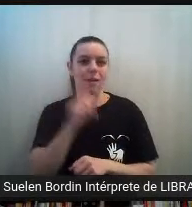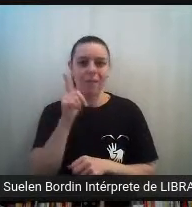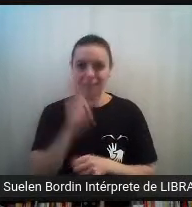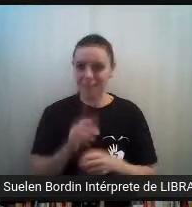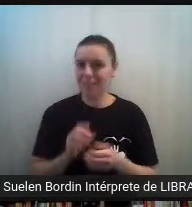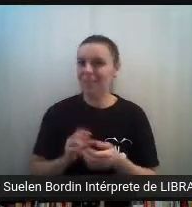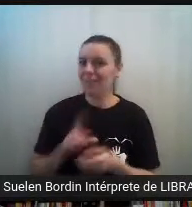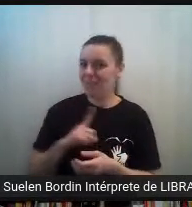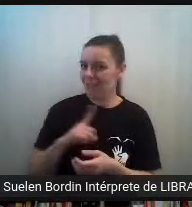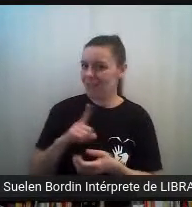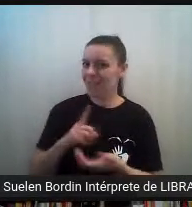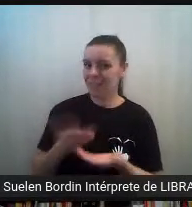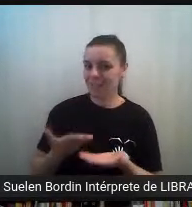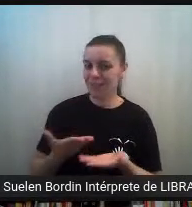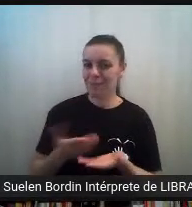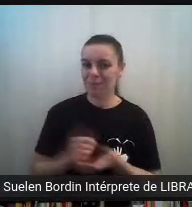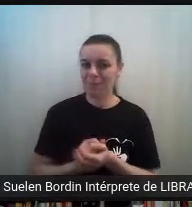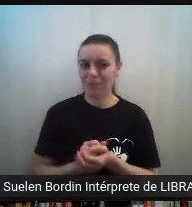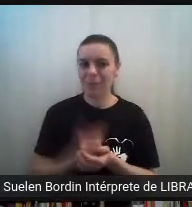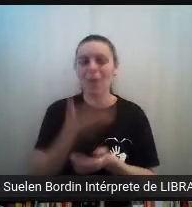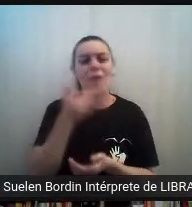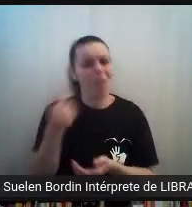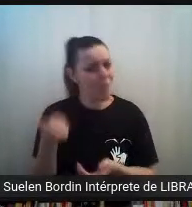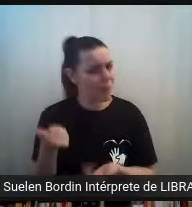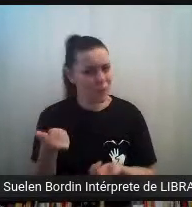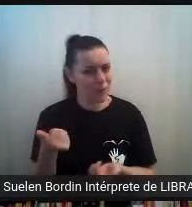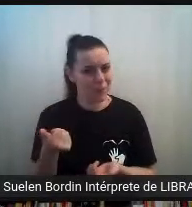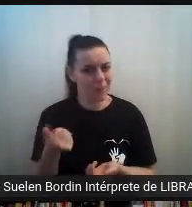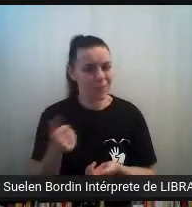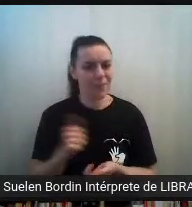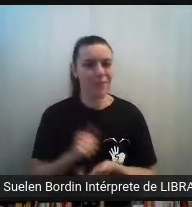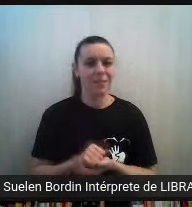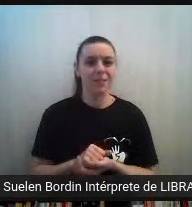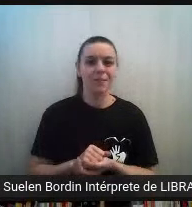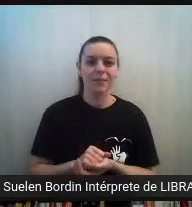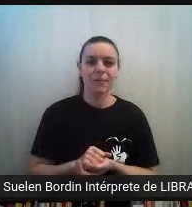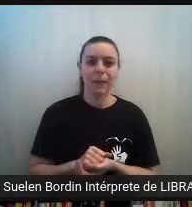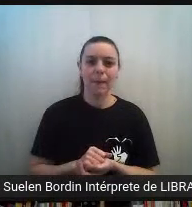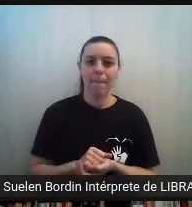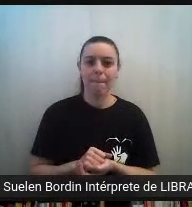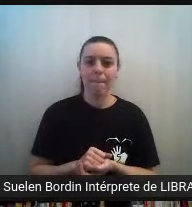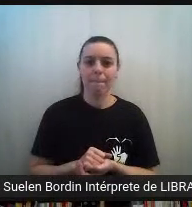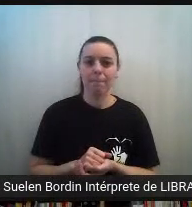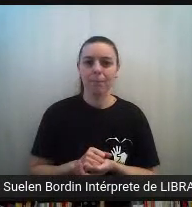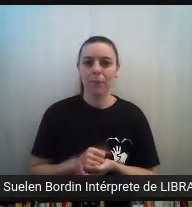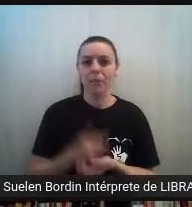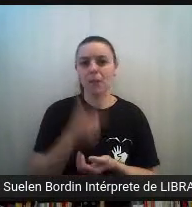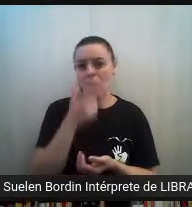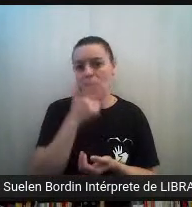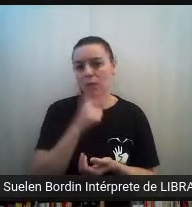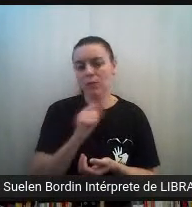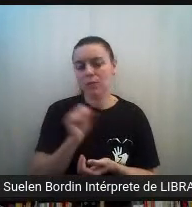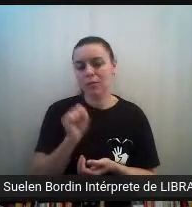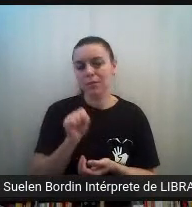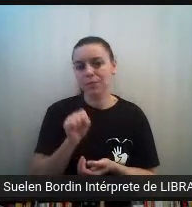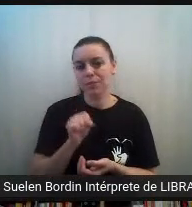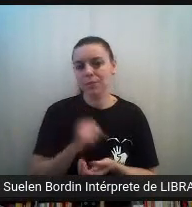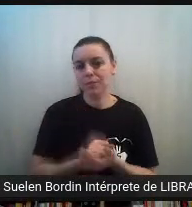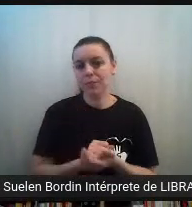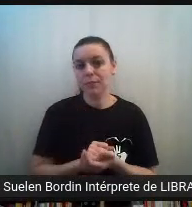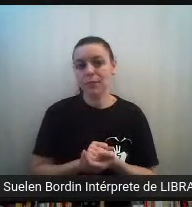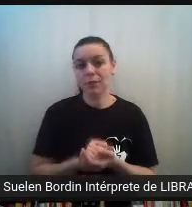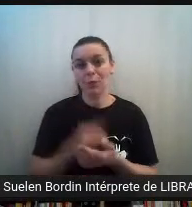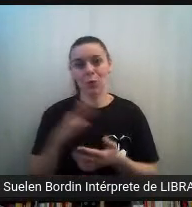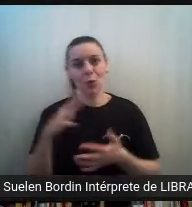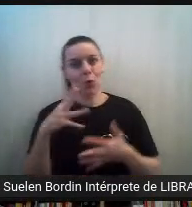Sim. Vale a pena. Sim. Eu acho que é isso. Quer dizer, nem todos os dias são